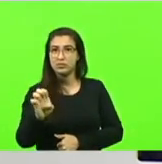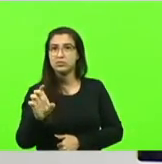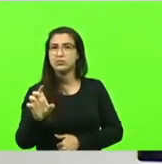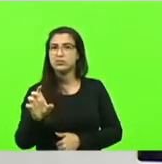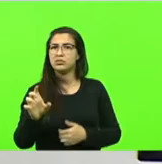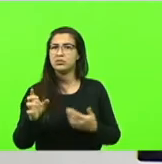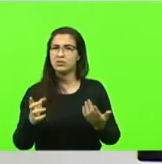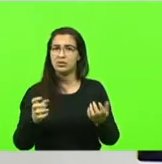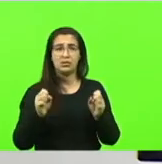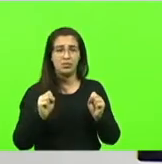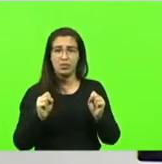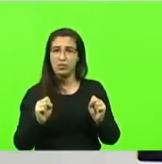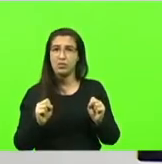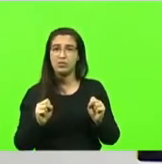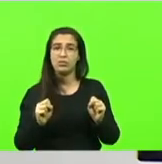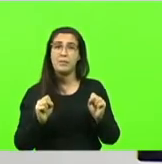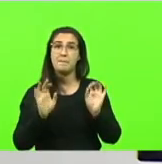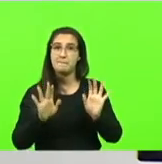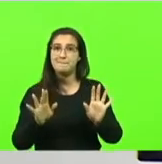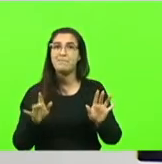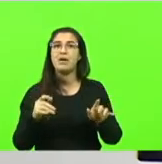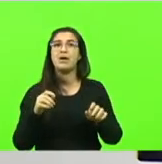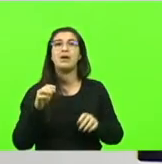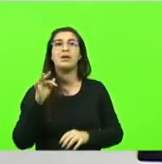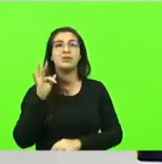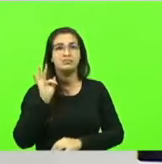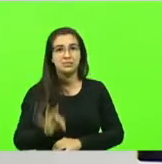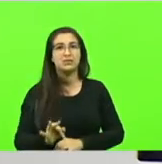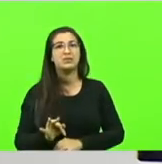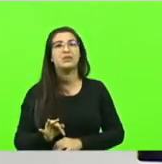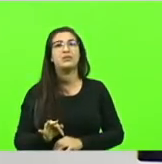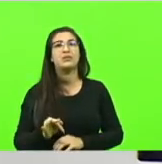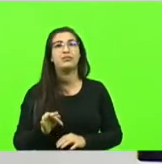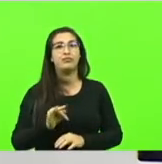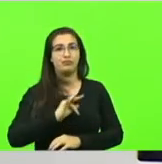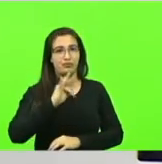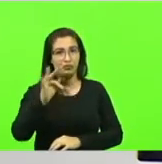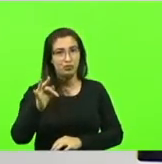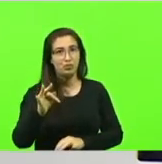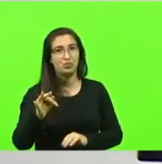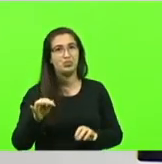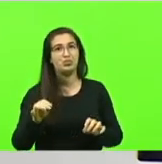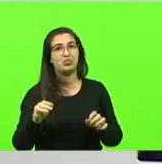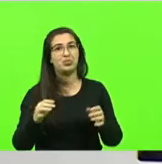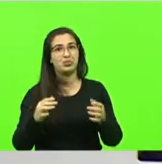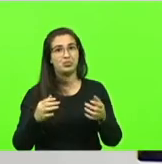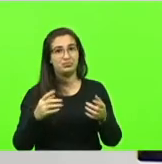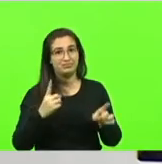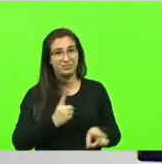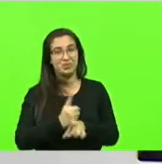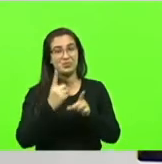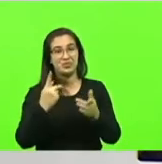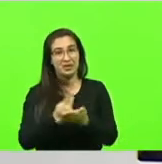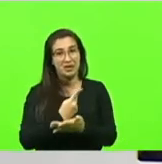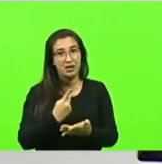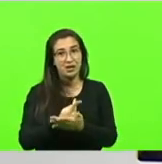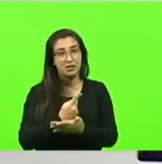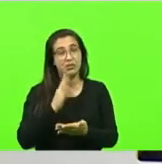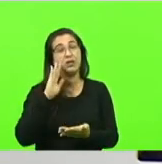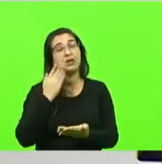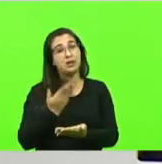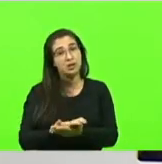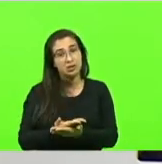vai. E eu acredito na Polícia Civil. Eu acredito. Por isso que talvez esse governo